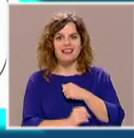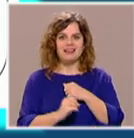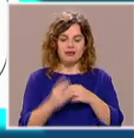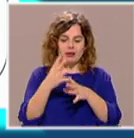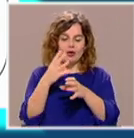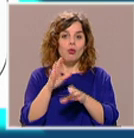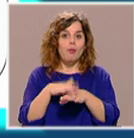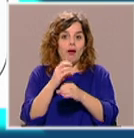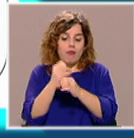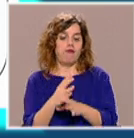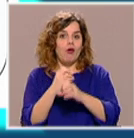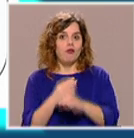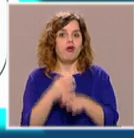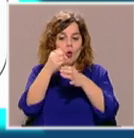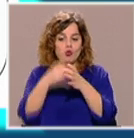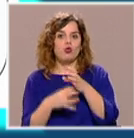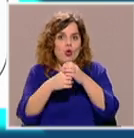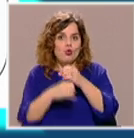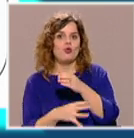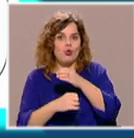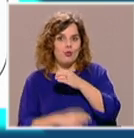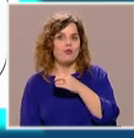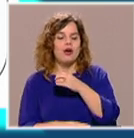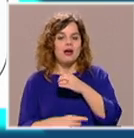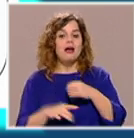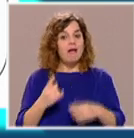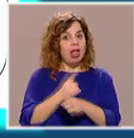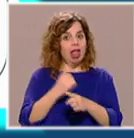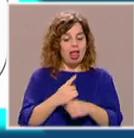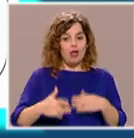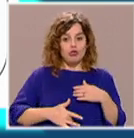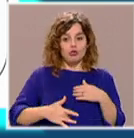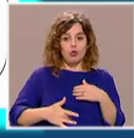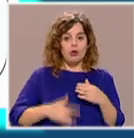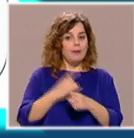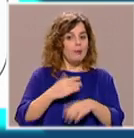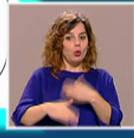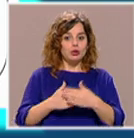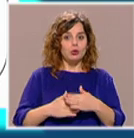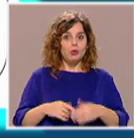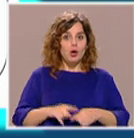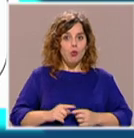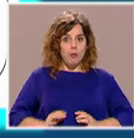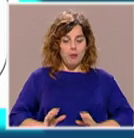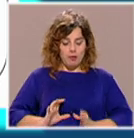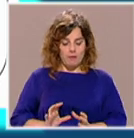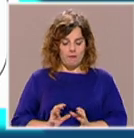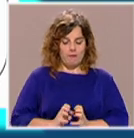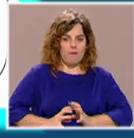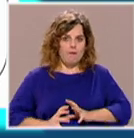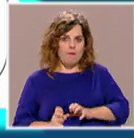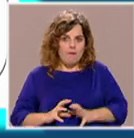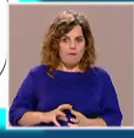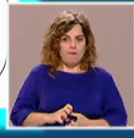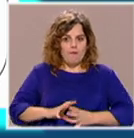contrações e distensões. Depois continuamos a ter movimentos peristálticos no estômago. As paredes do estômago são elásticas e musculosas